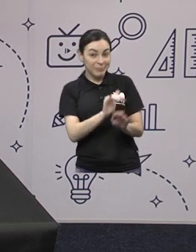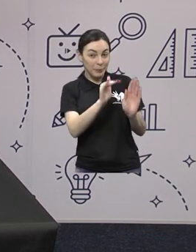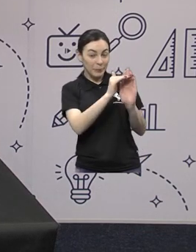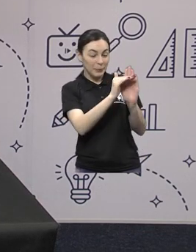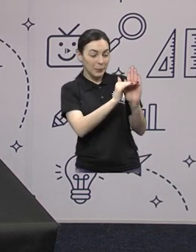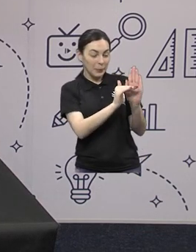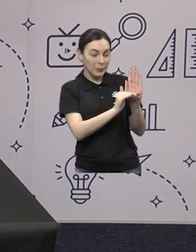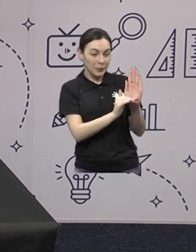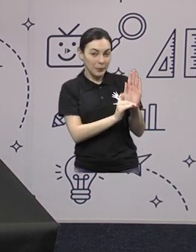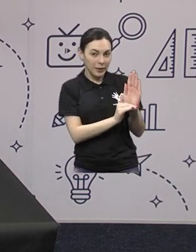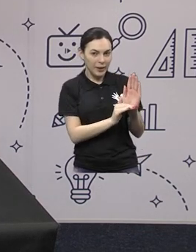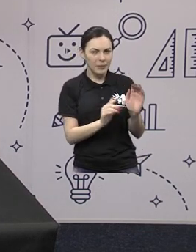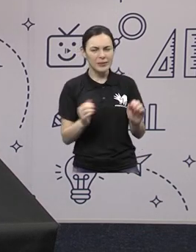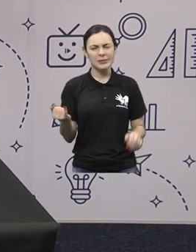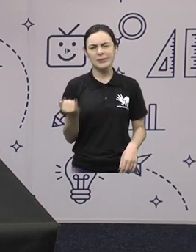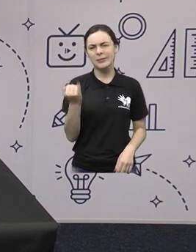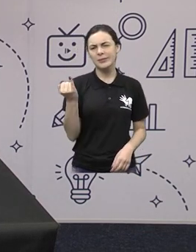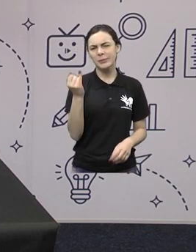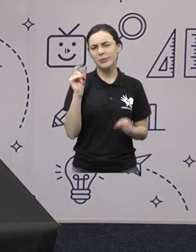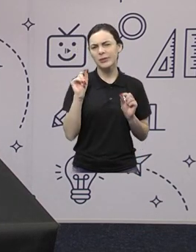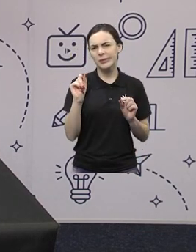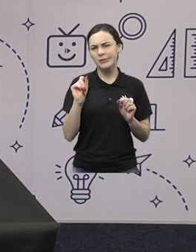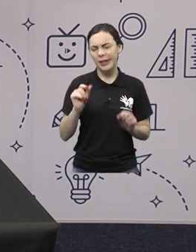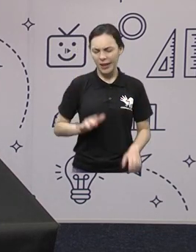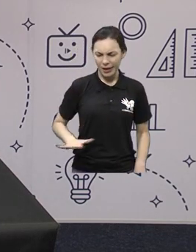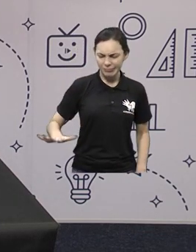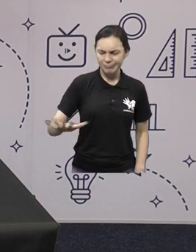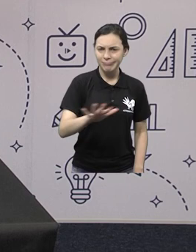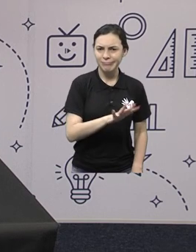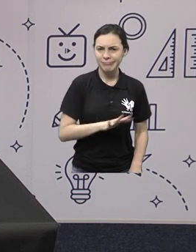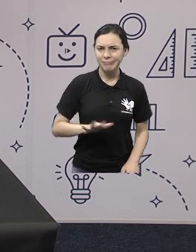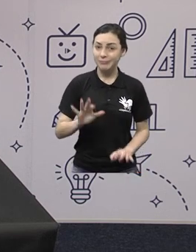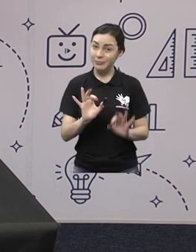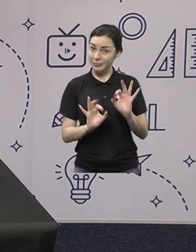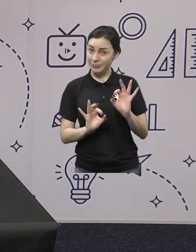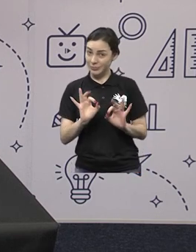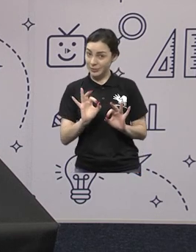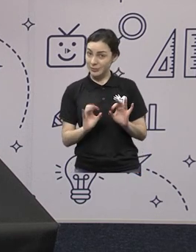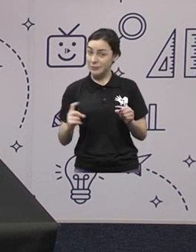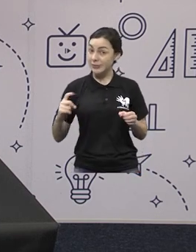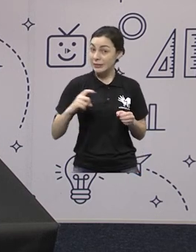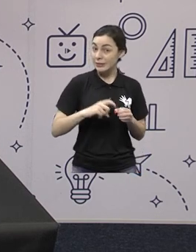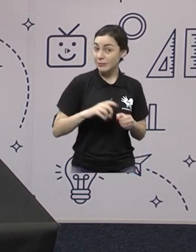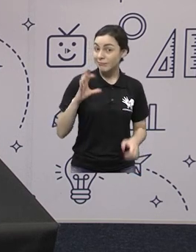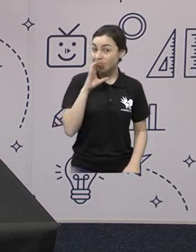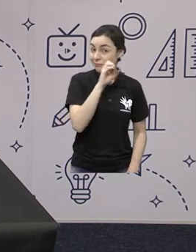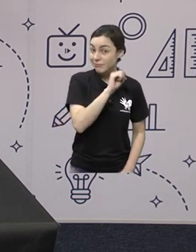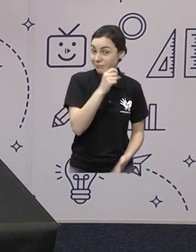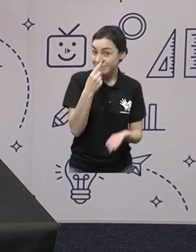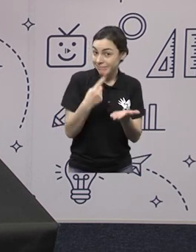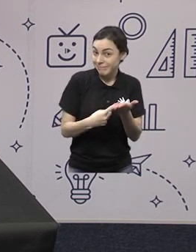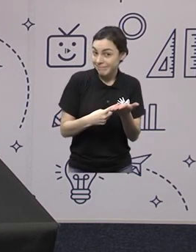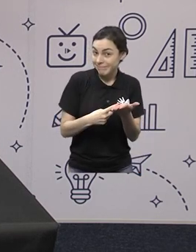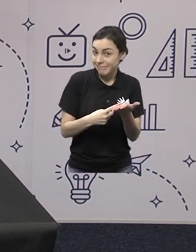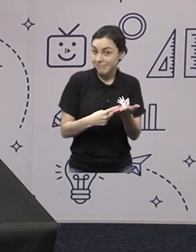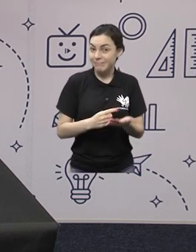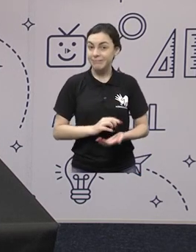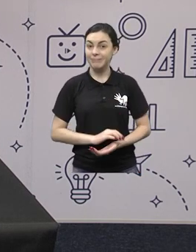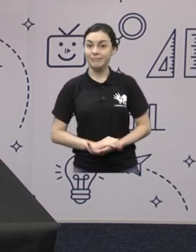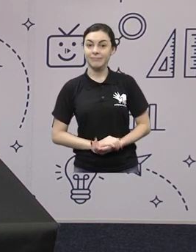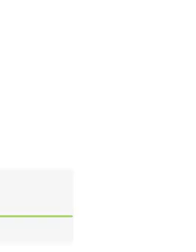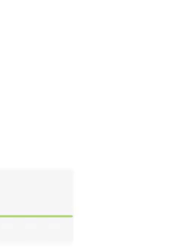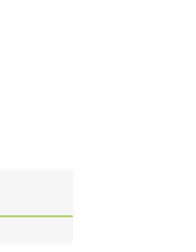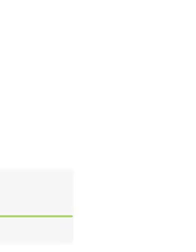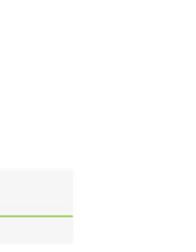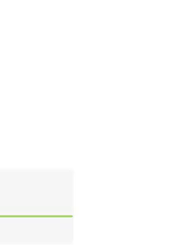aqui. Mas para fazer o jogo, a gente tem que organizar o nosso espaço, não é? Então nós já voltamos.